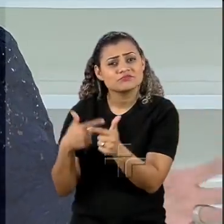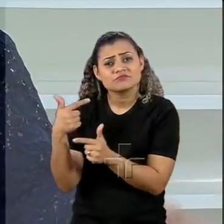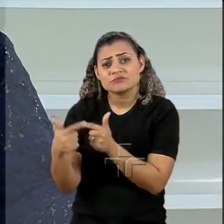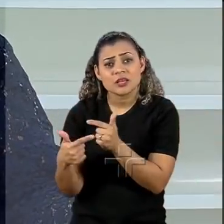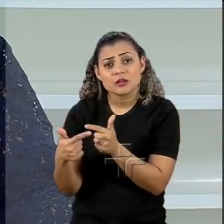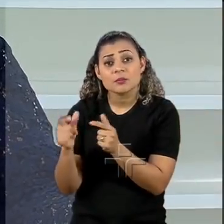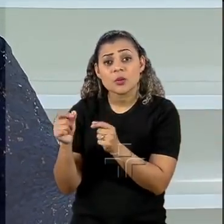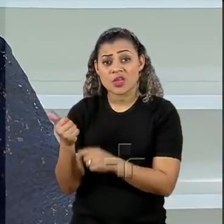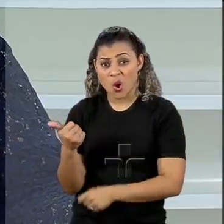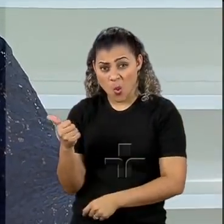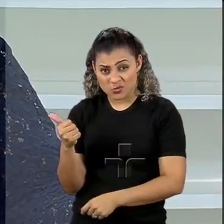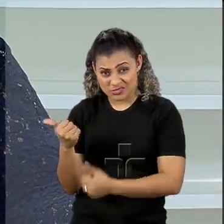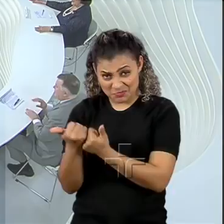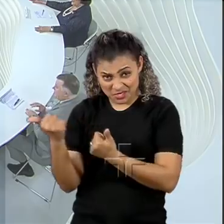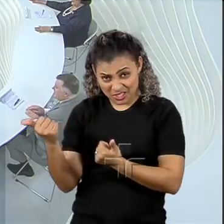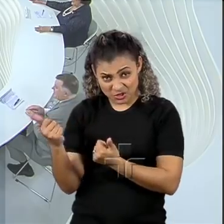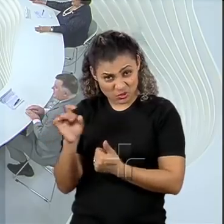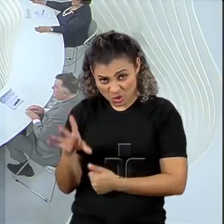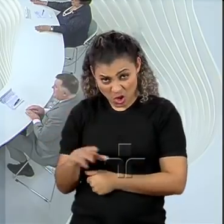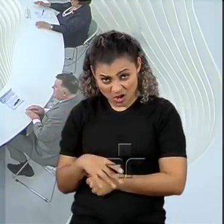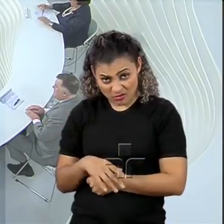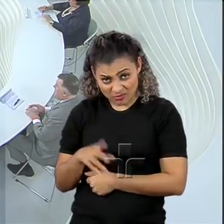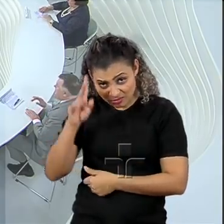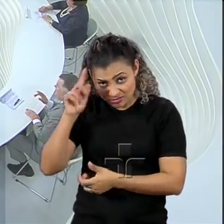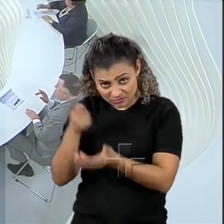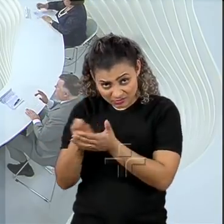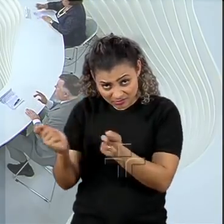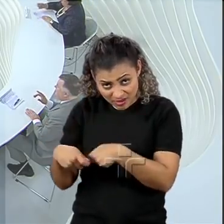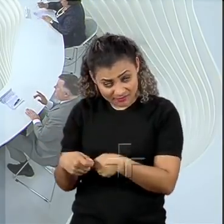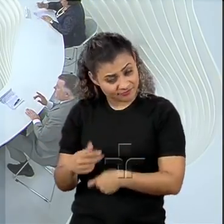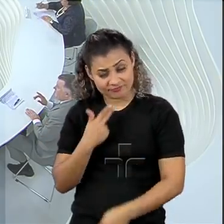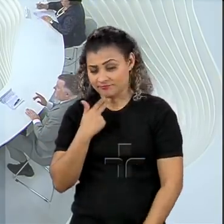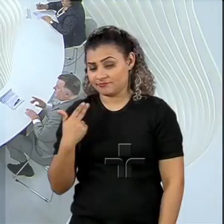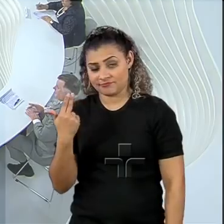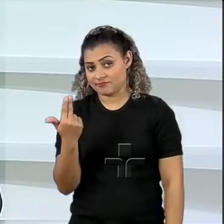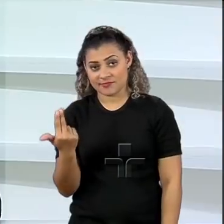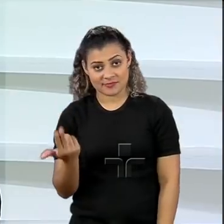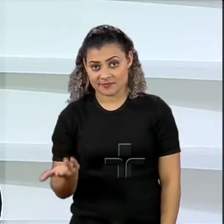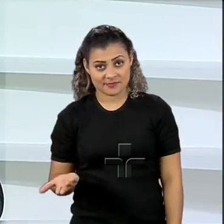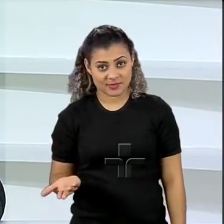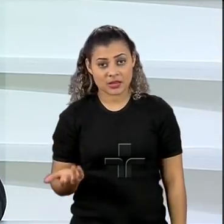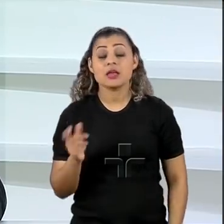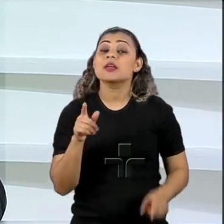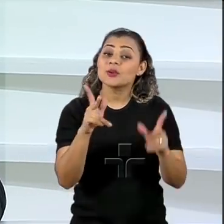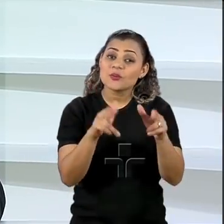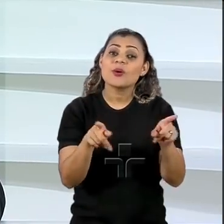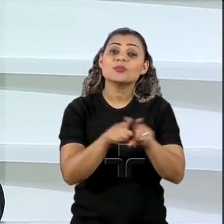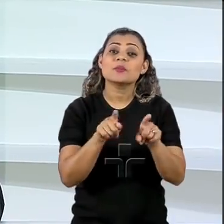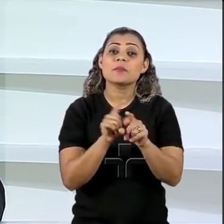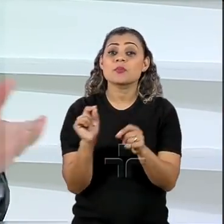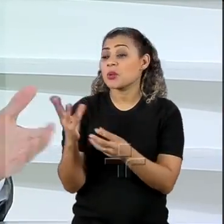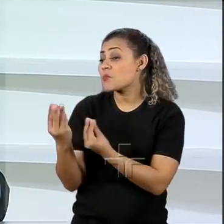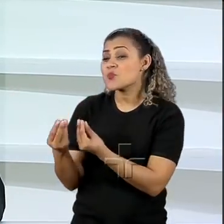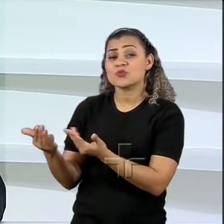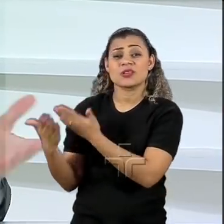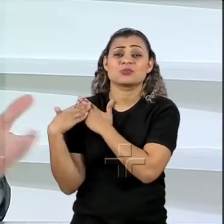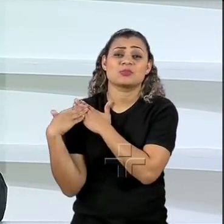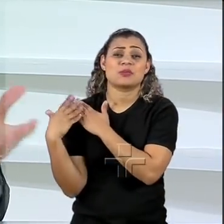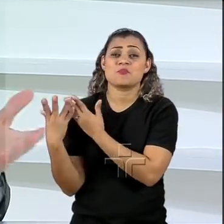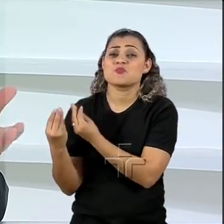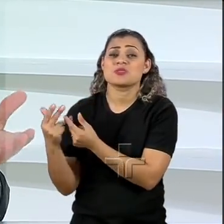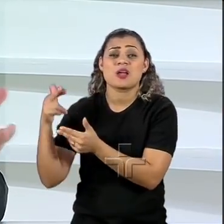de 11 ministros. Daí a minha preocupação em exortar o tribunal a cumprir tantas tarefas simultaneamente. Então,